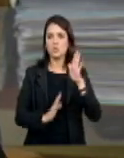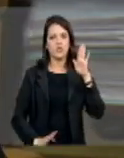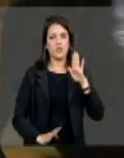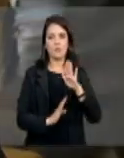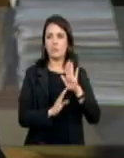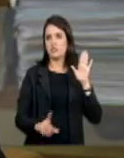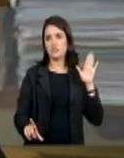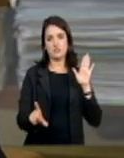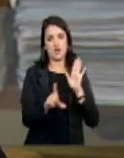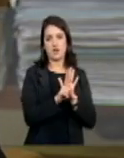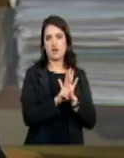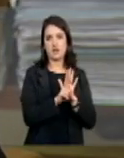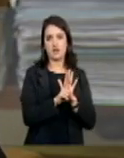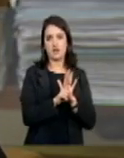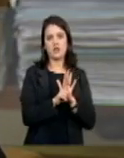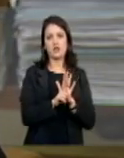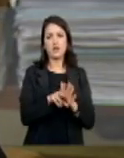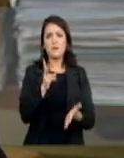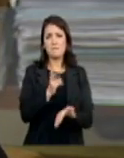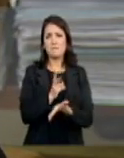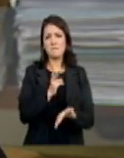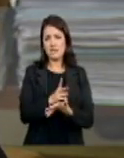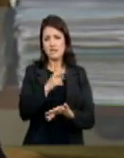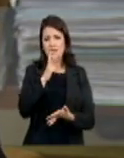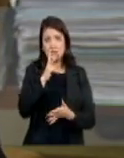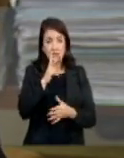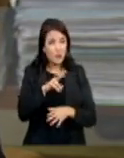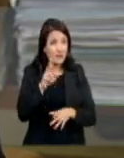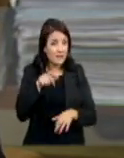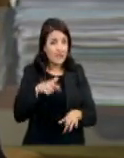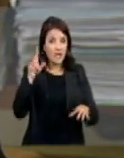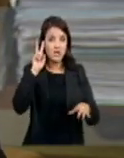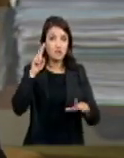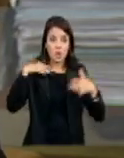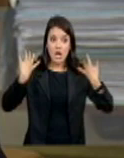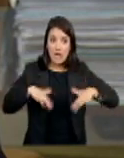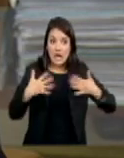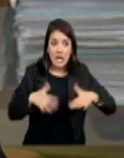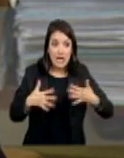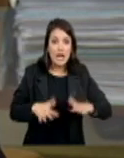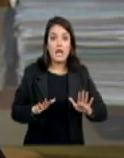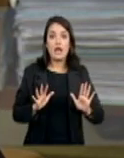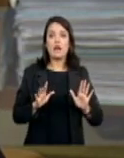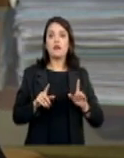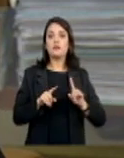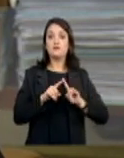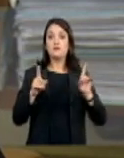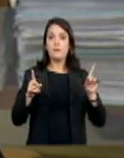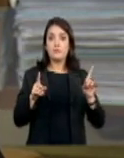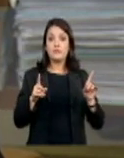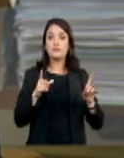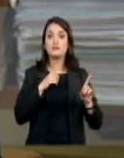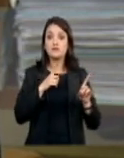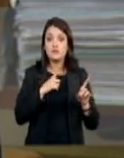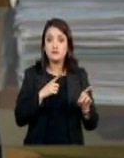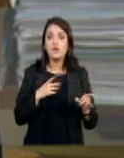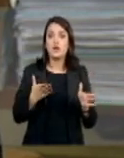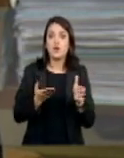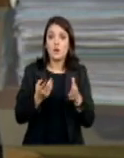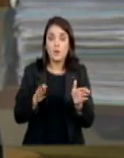por mais graves que sejam os fatos cuja prática tenha motivado a instauração do procedimento